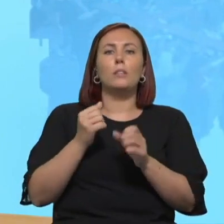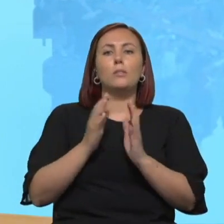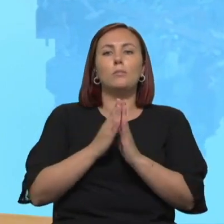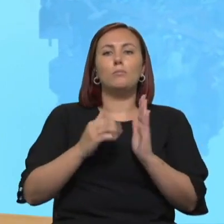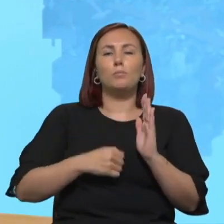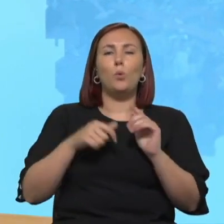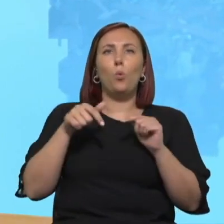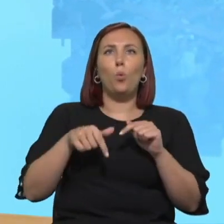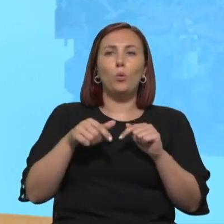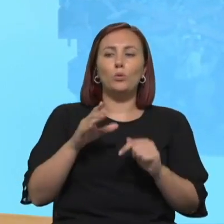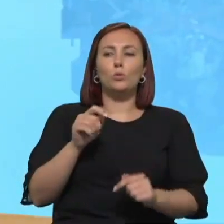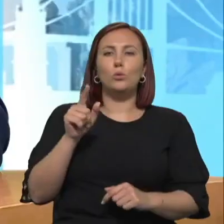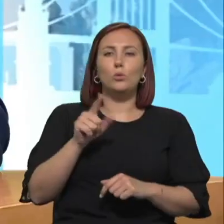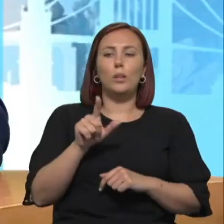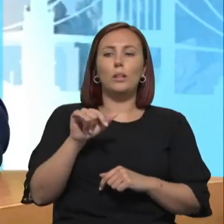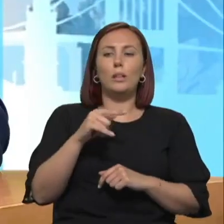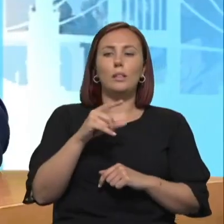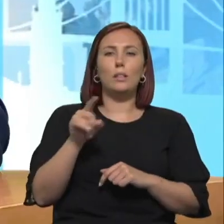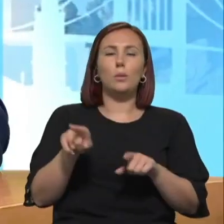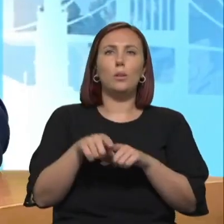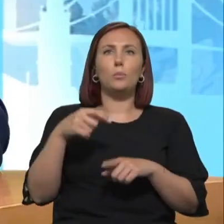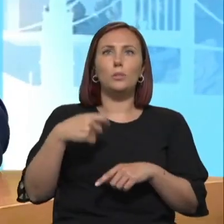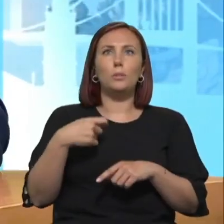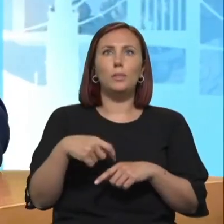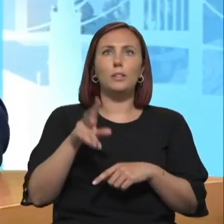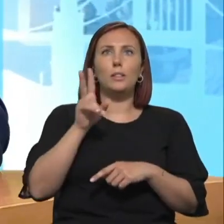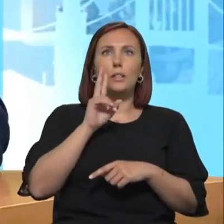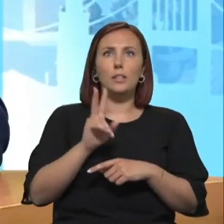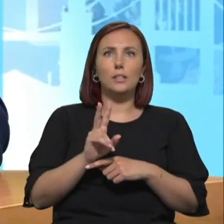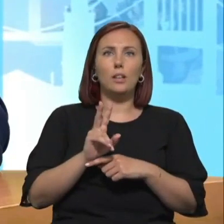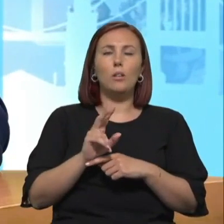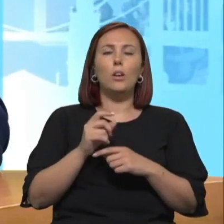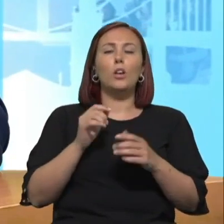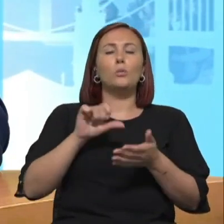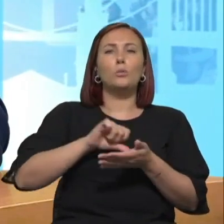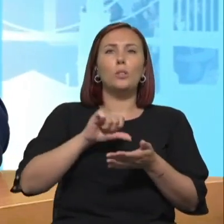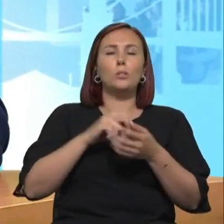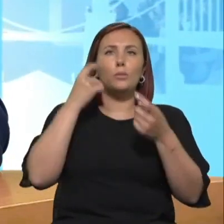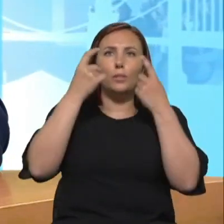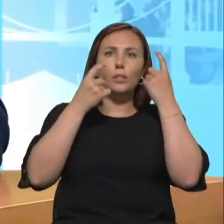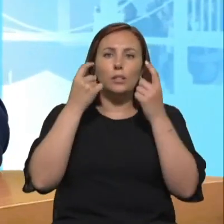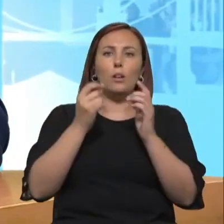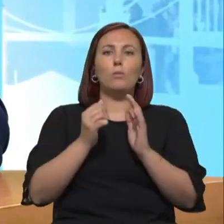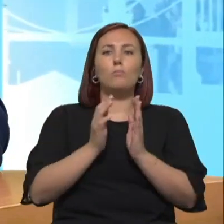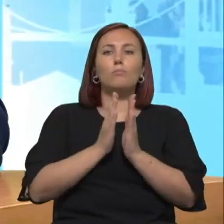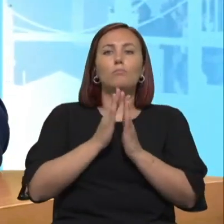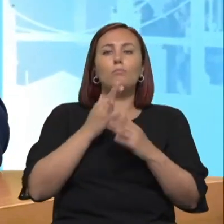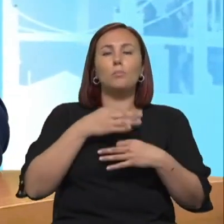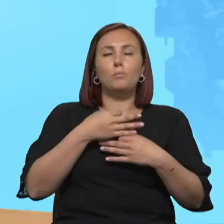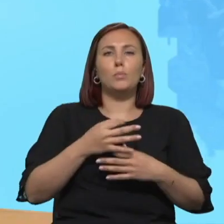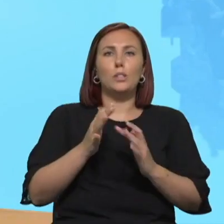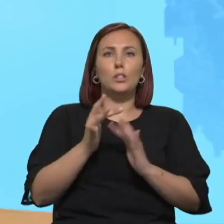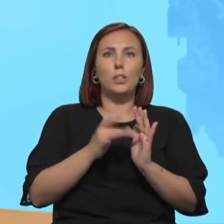Hoje temos entre nós José Leitão, é o presidente da direção do Centro de Reflexão Cristã. Em semana comemorativa do 25 de Abril e